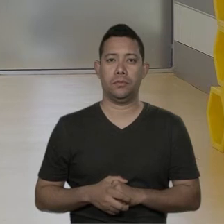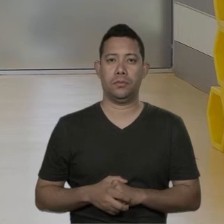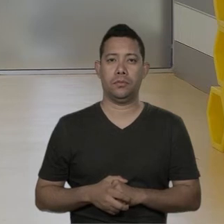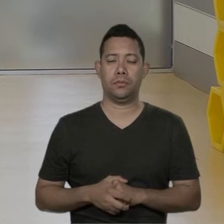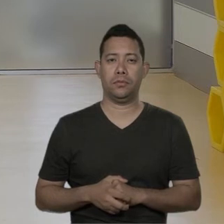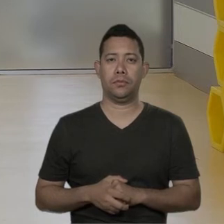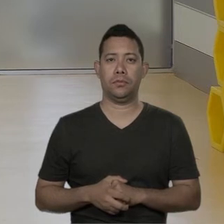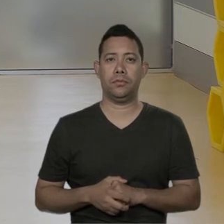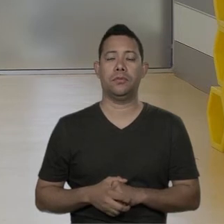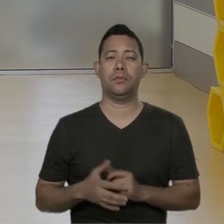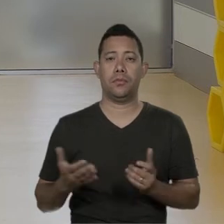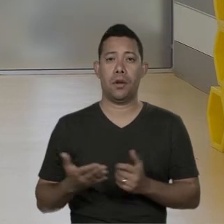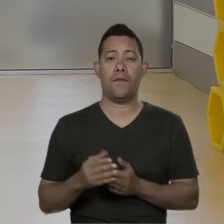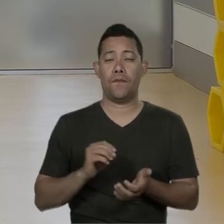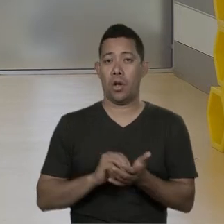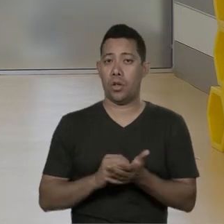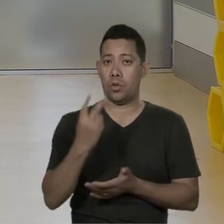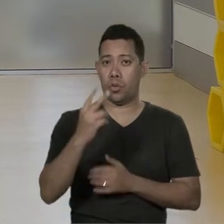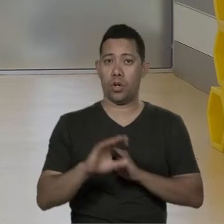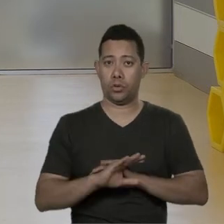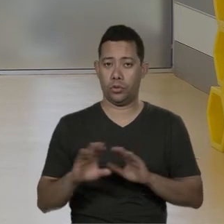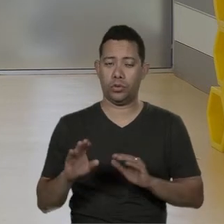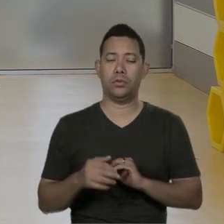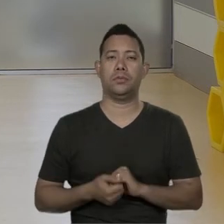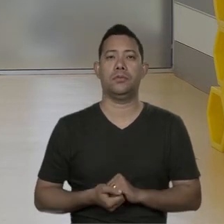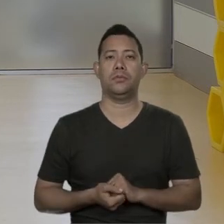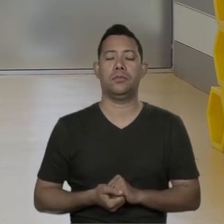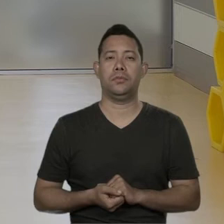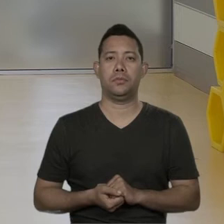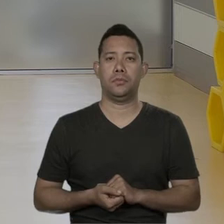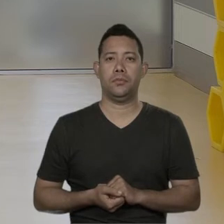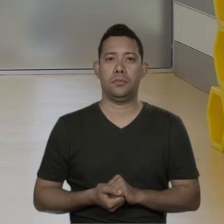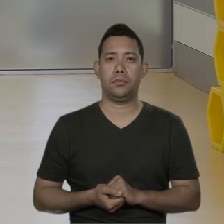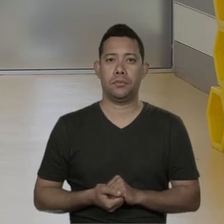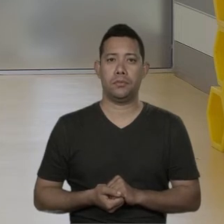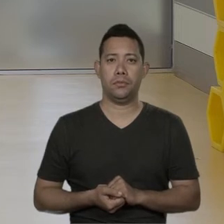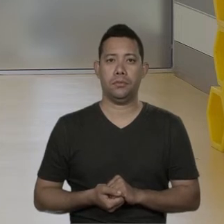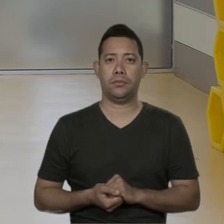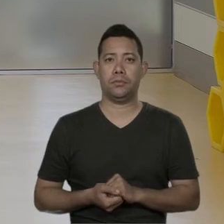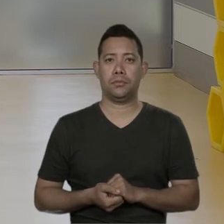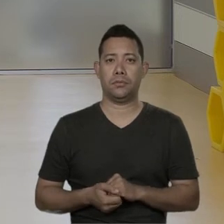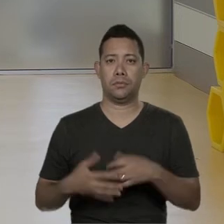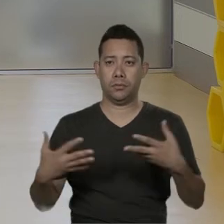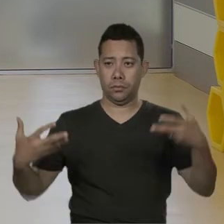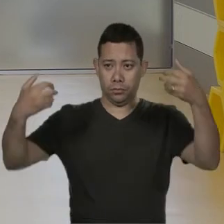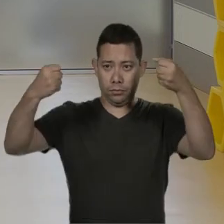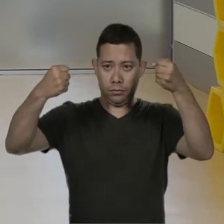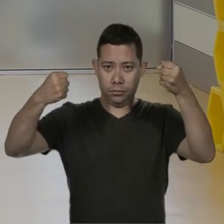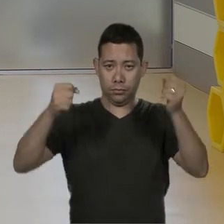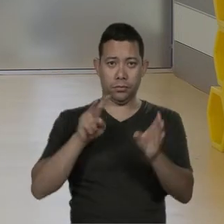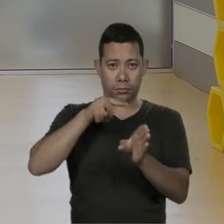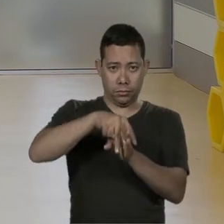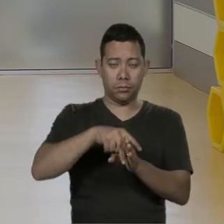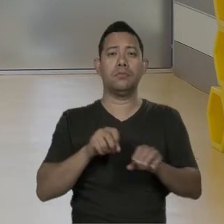Fechando a quarta, vamos para a quinta. Quinta de 6. Quinta série de 6. Pegada 3, vem para cima na técnica de pedal em